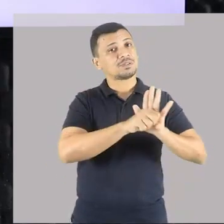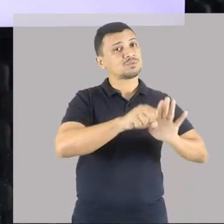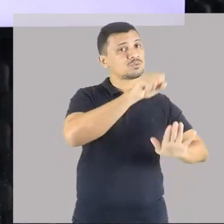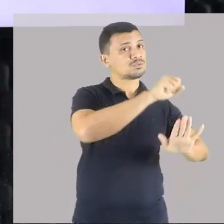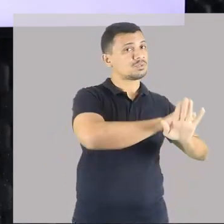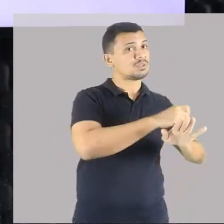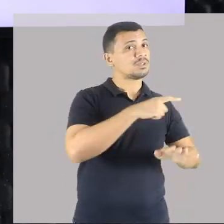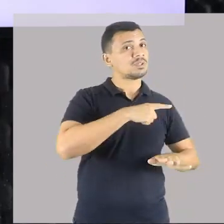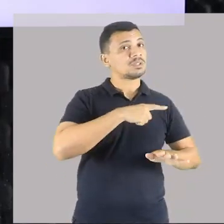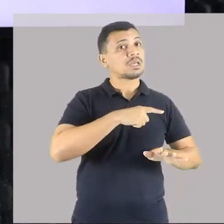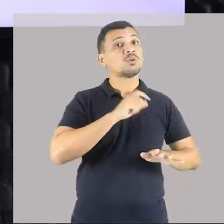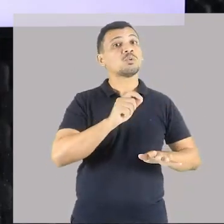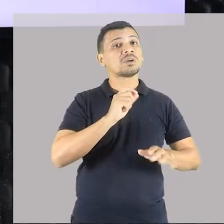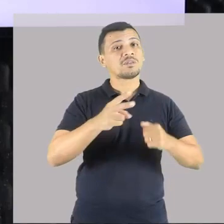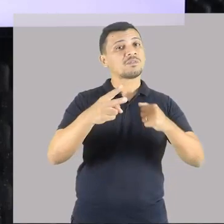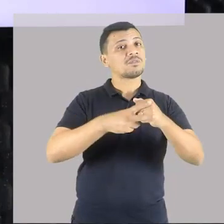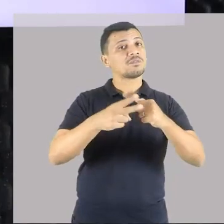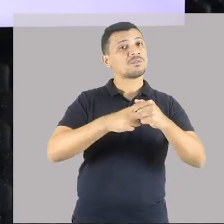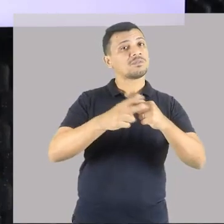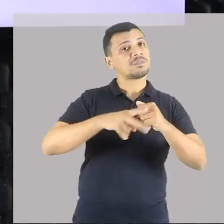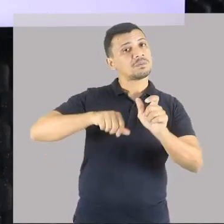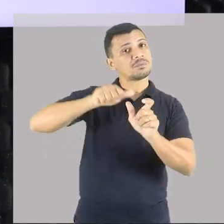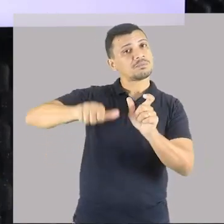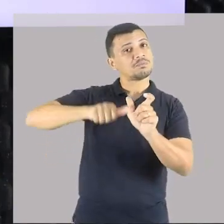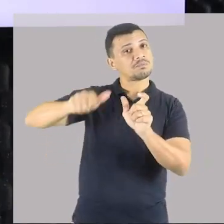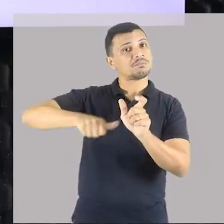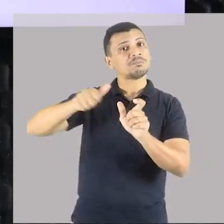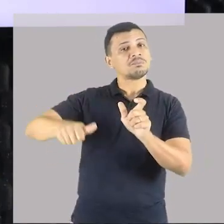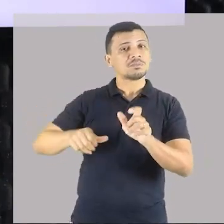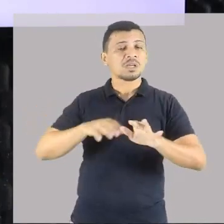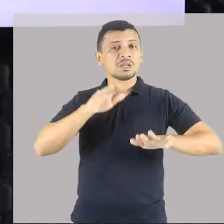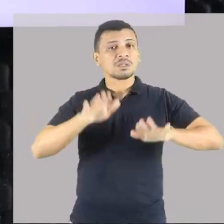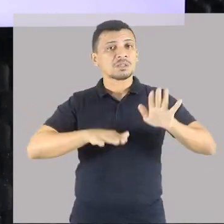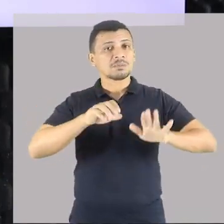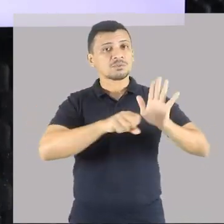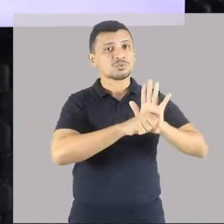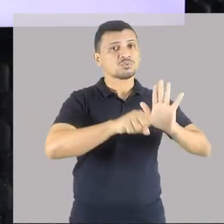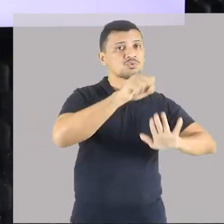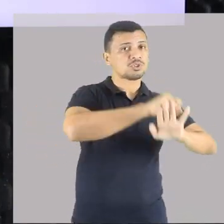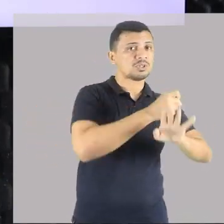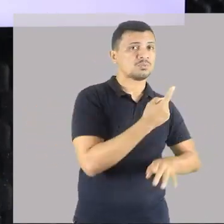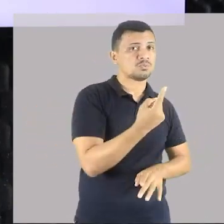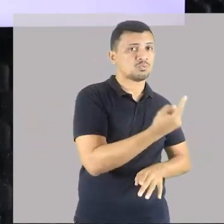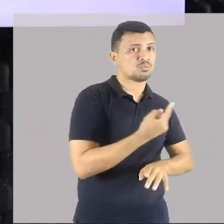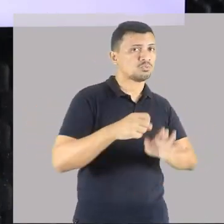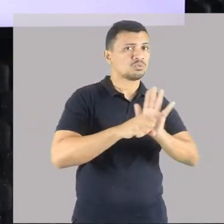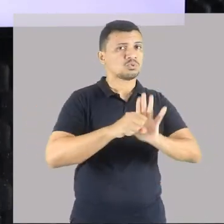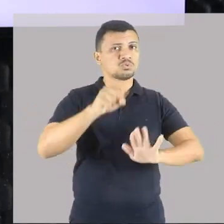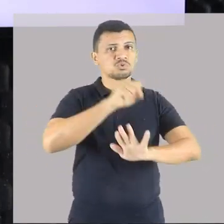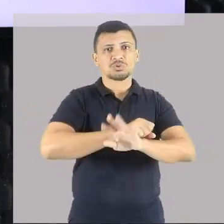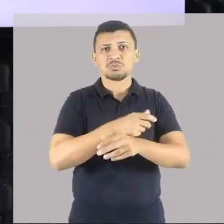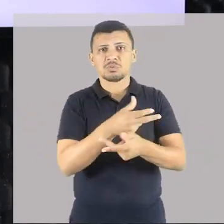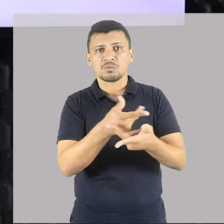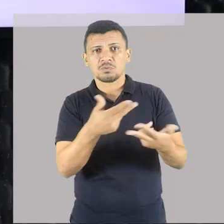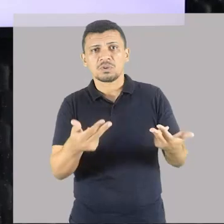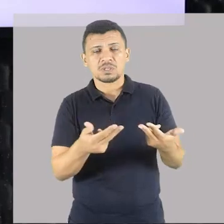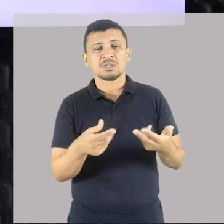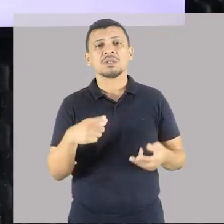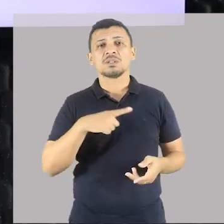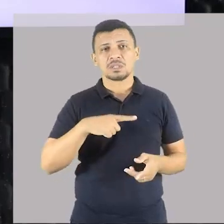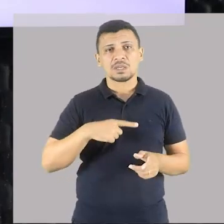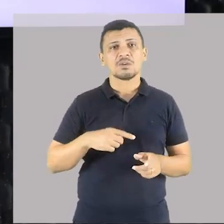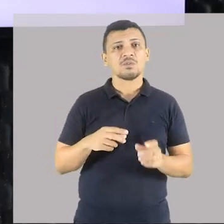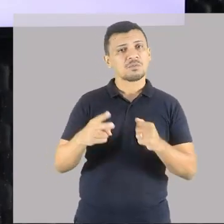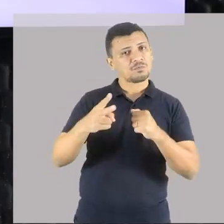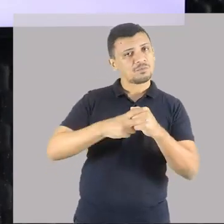ter a variação do verbo, certo? E dependendo do sujeito no singular, no plural, ou do sujeito indeterminado, eu vou ter uma flexão